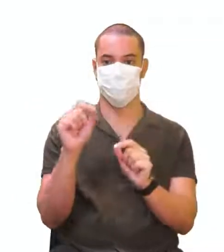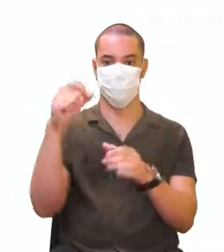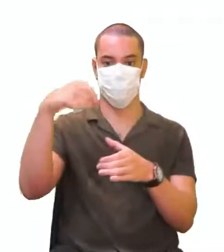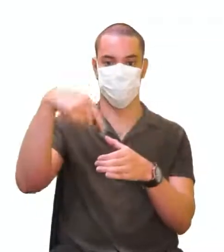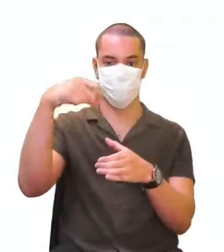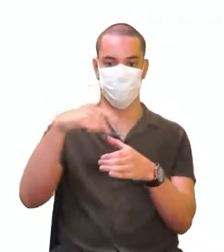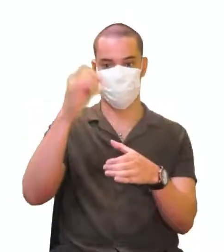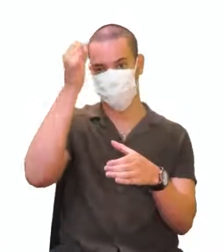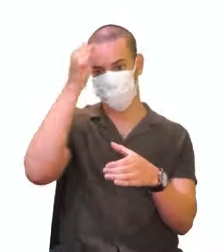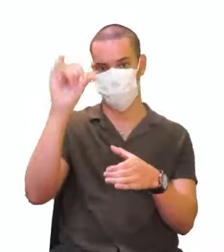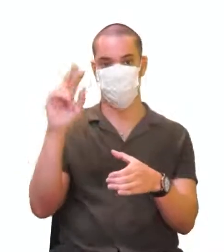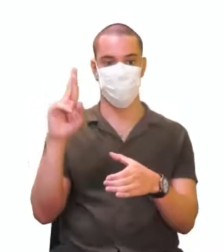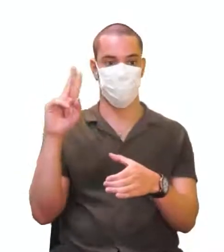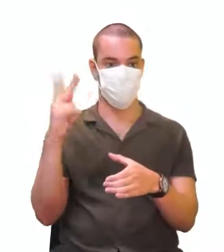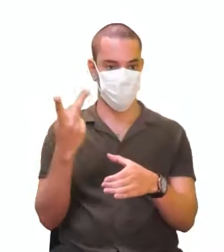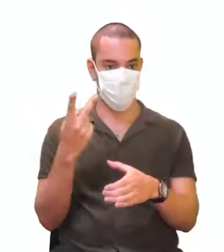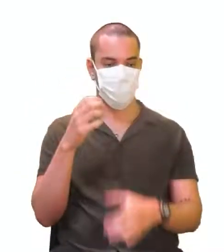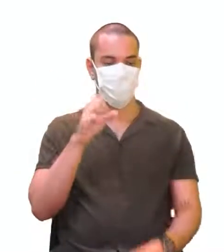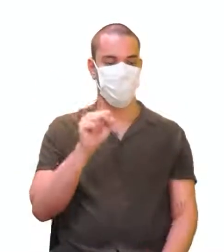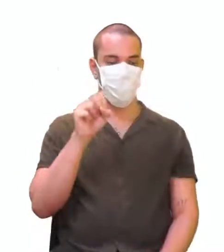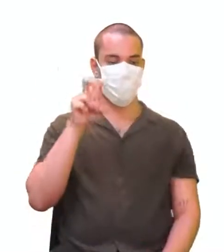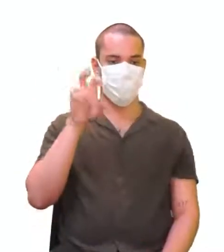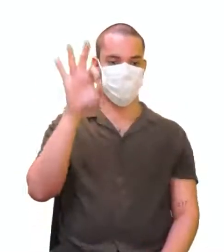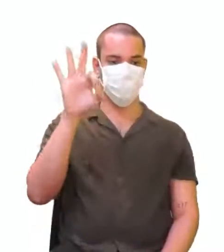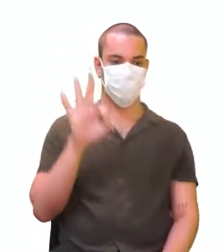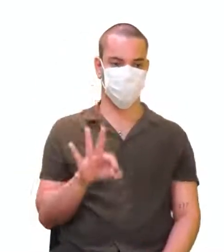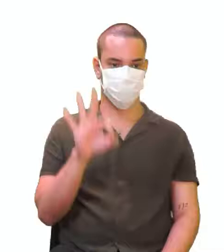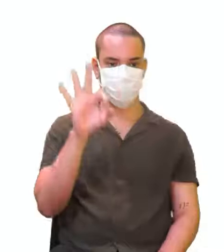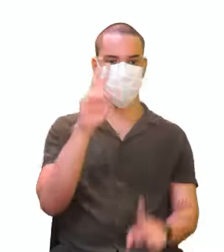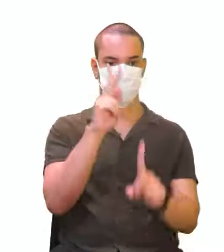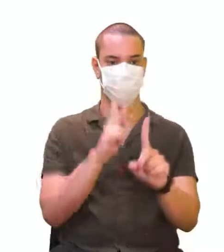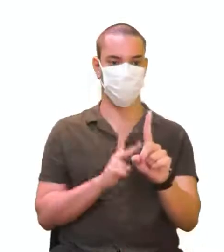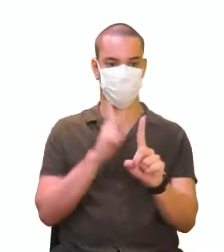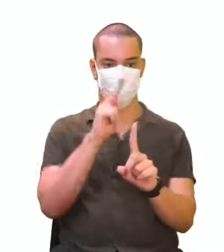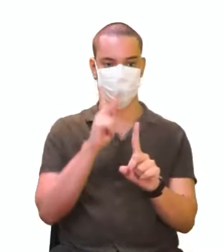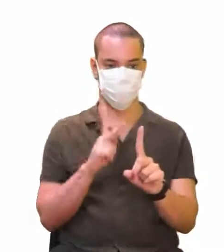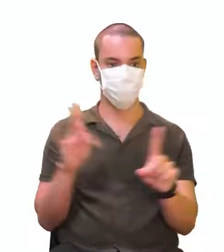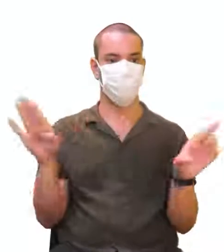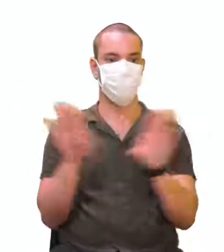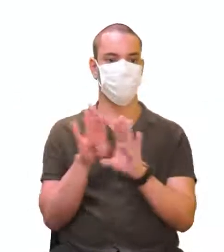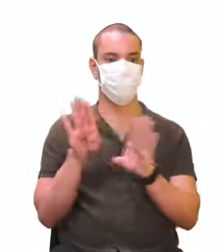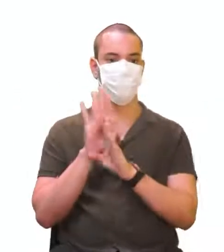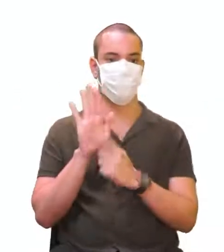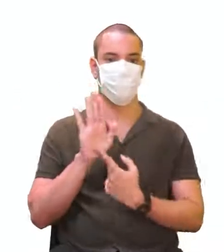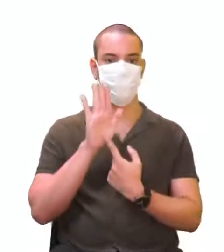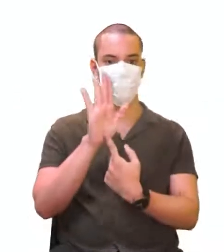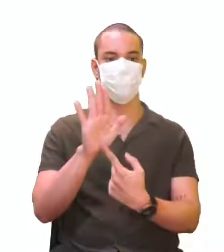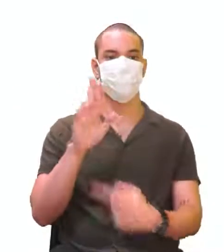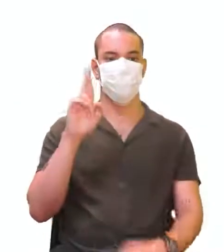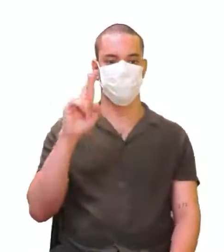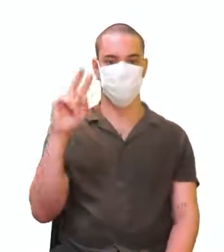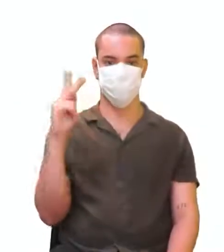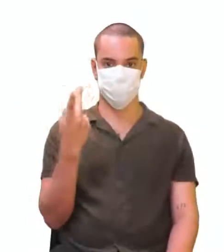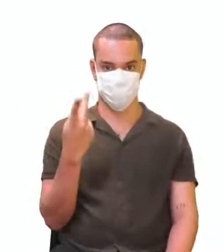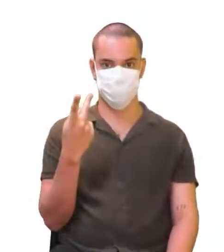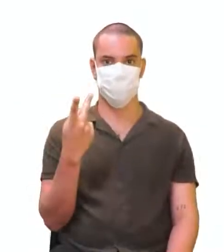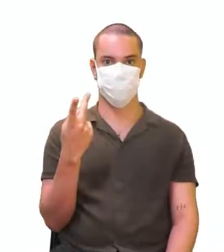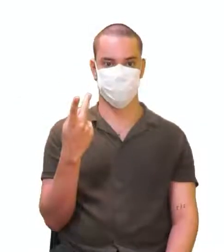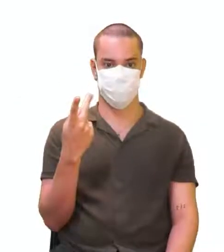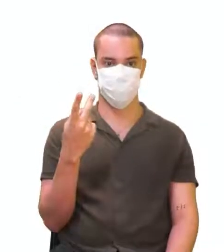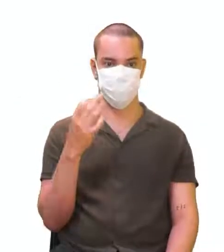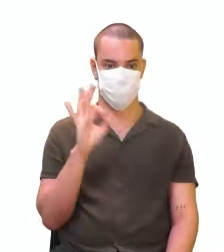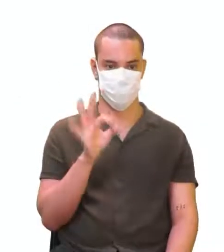soro anti-RH. E 85% dos indivíduos apresentavam essa aglutinação,